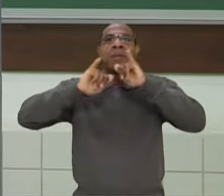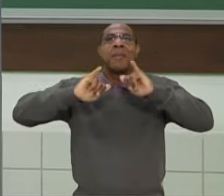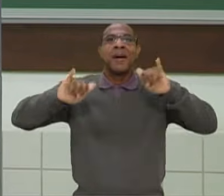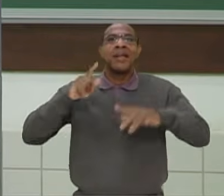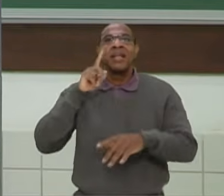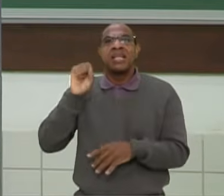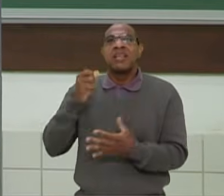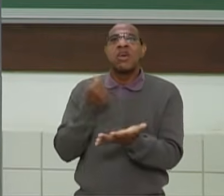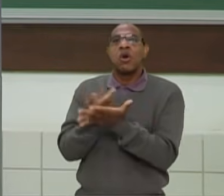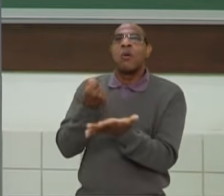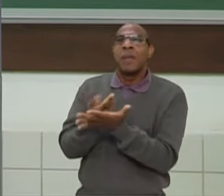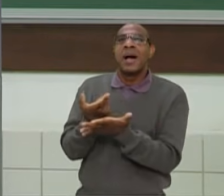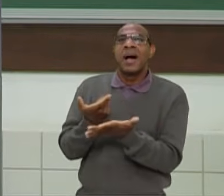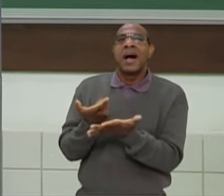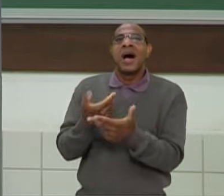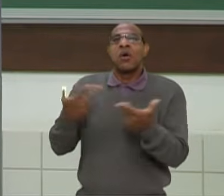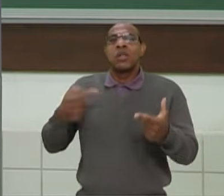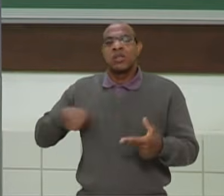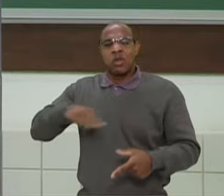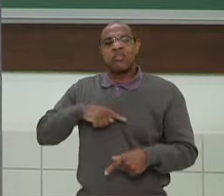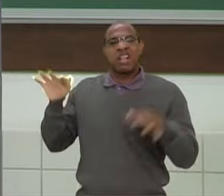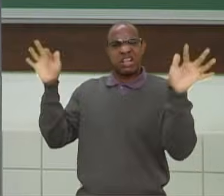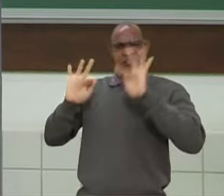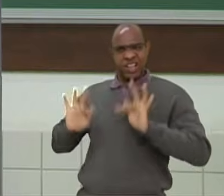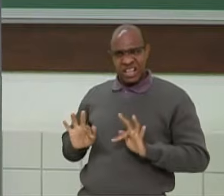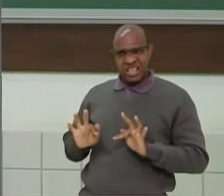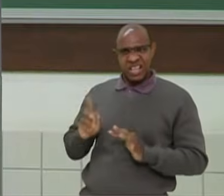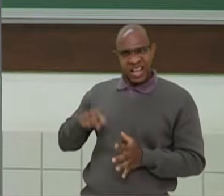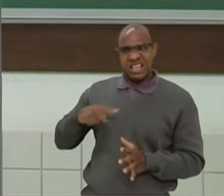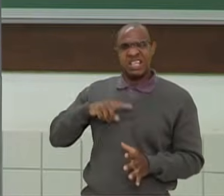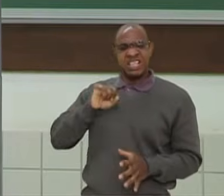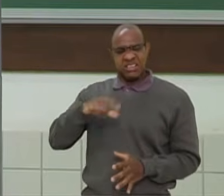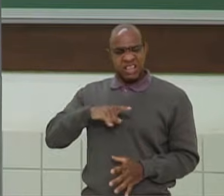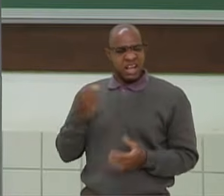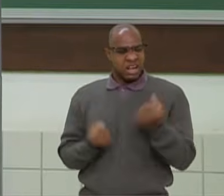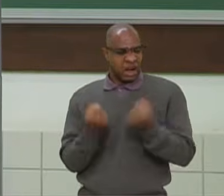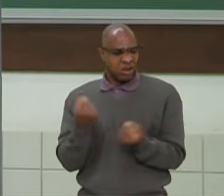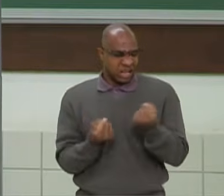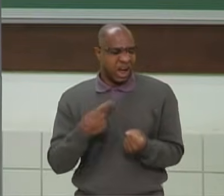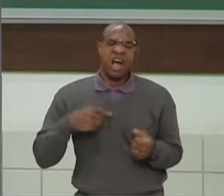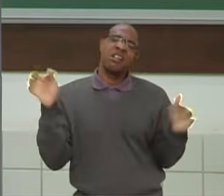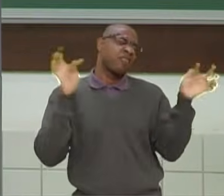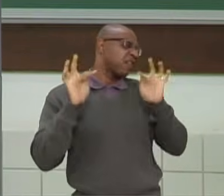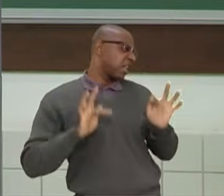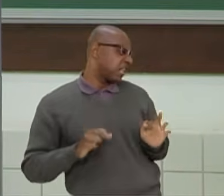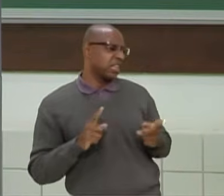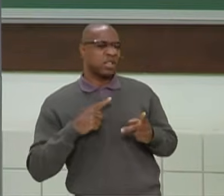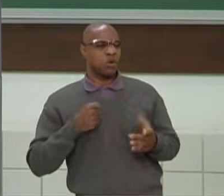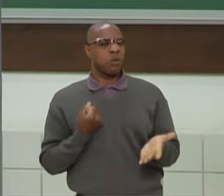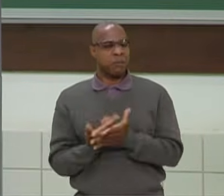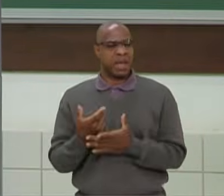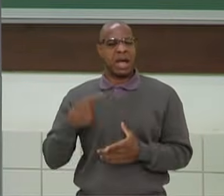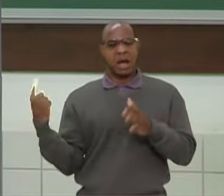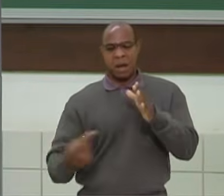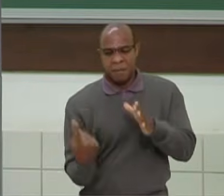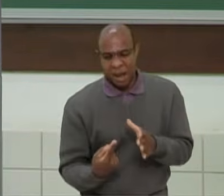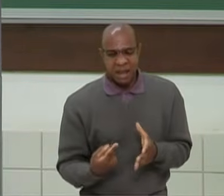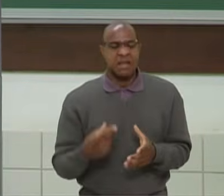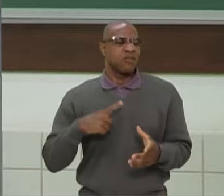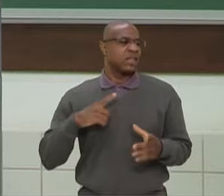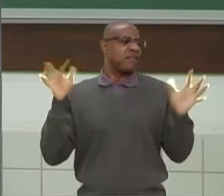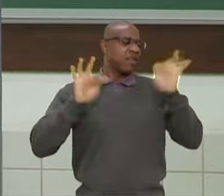gente comprar várias coisas, a gente vai ser feliz, né? Você tem que ter um carro legal para você ser uma pessoa legal. Basicamente isso,